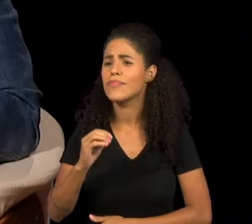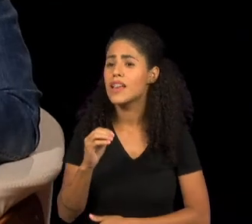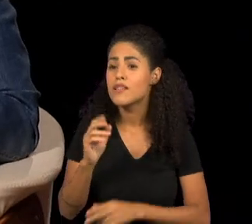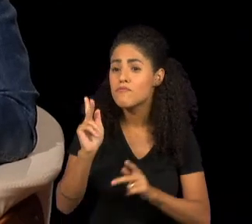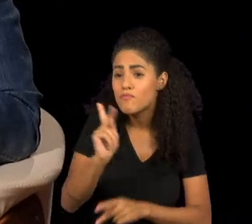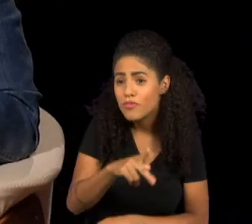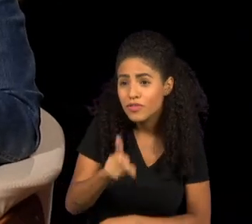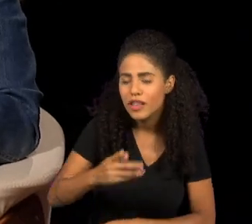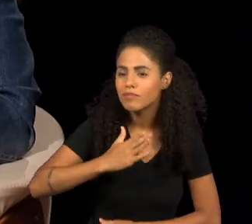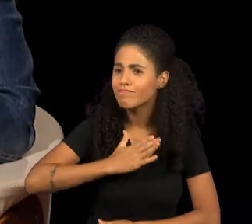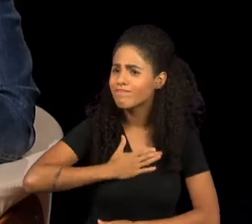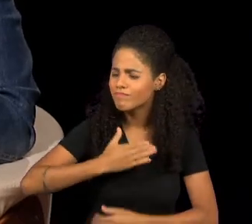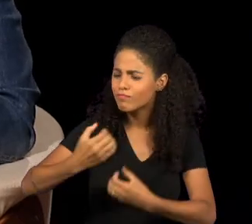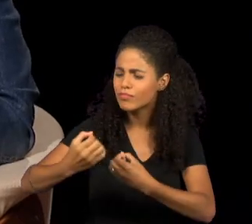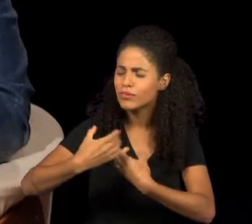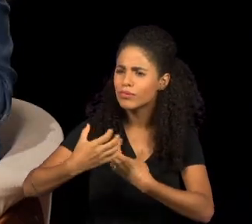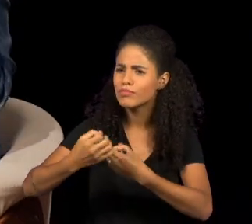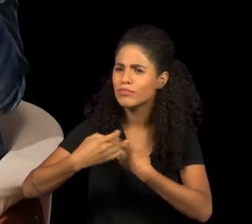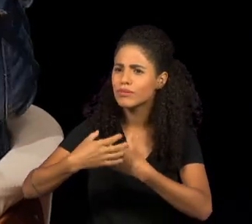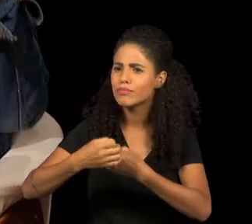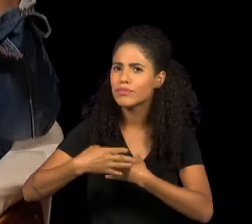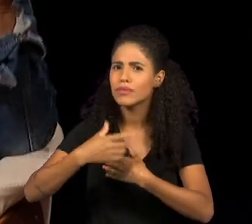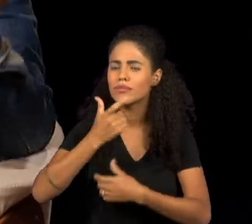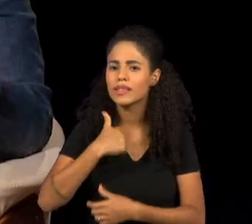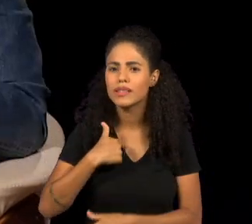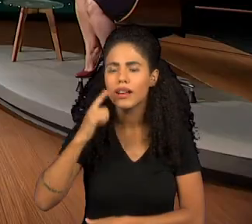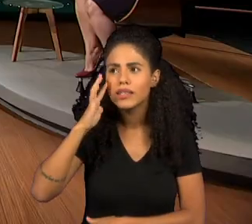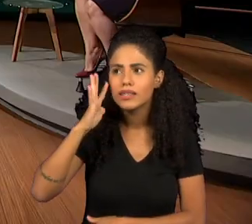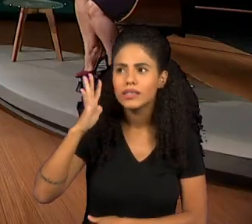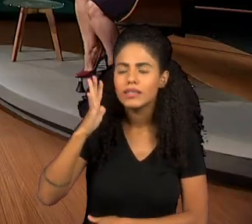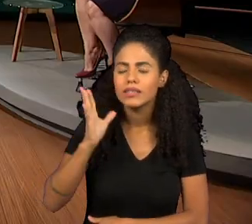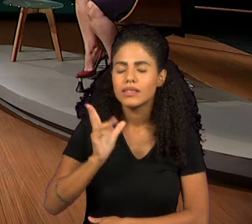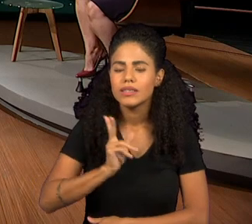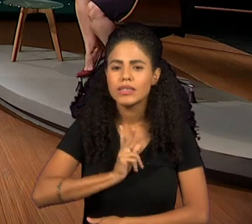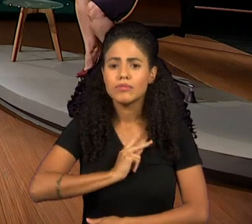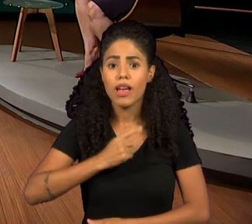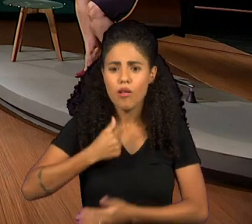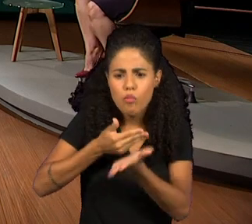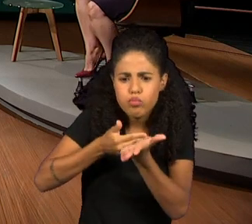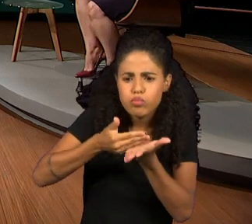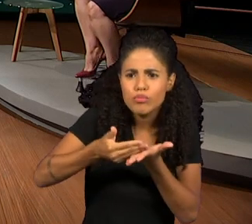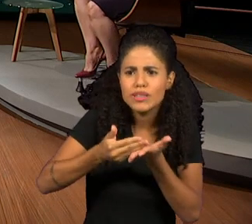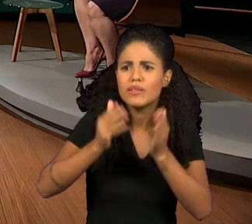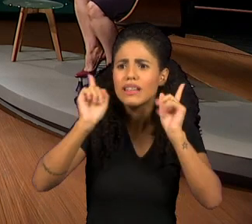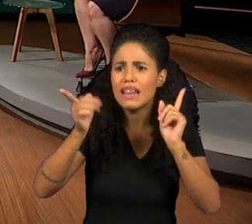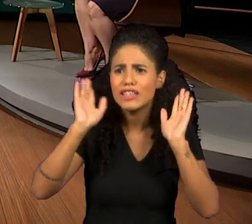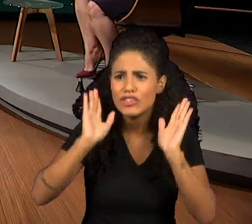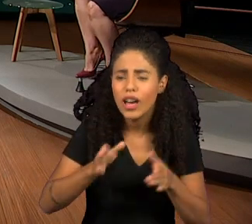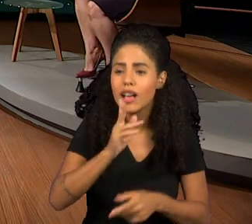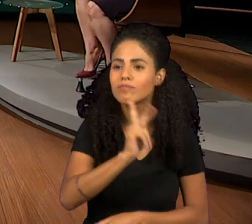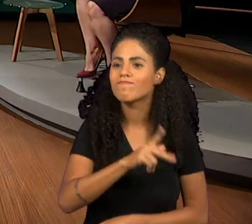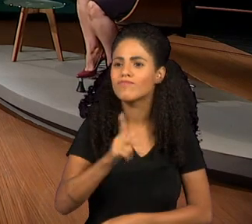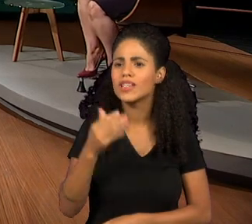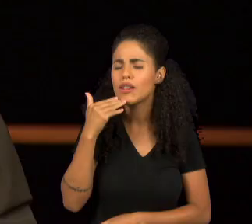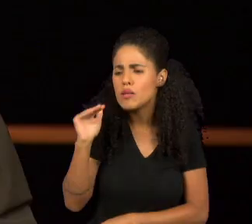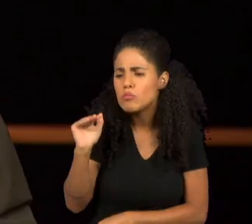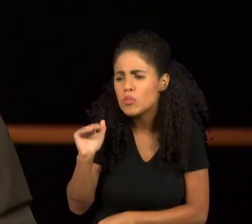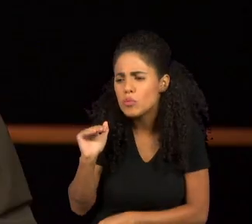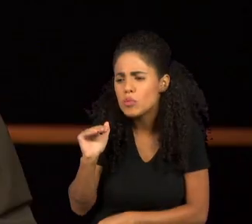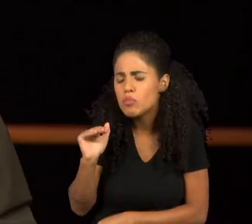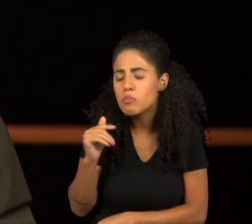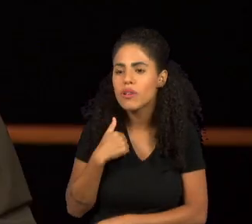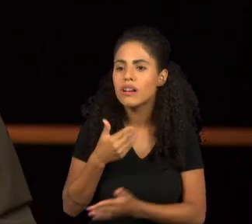professor, né? Para mim, ele sabia tudo e eu estava ali chegando, muito menina. E, de repente,